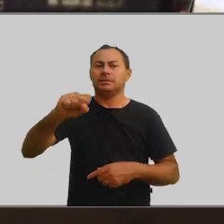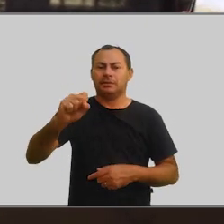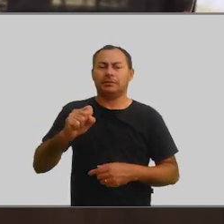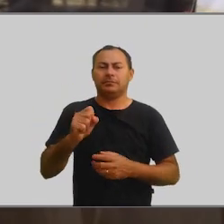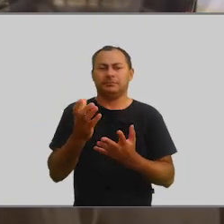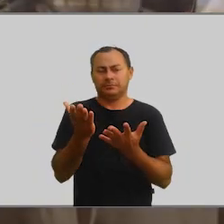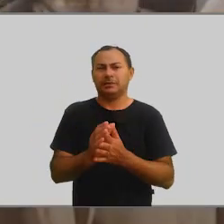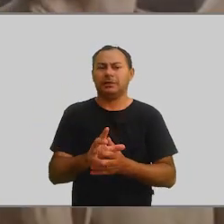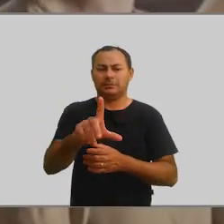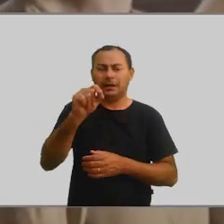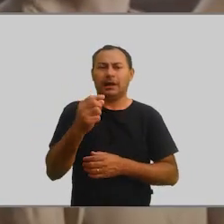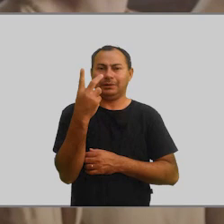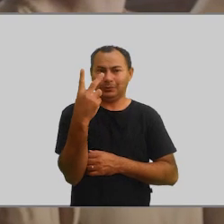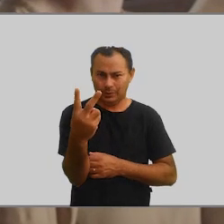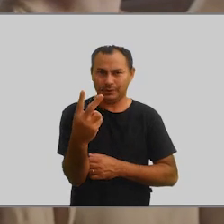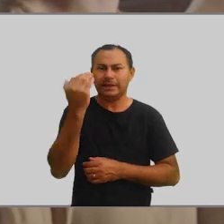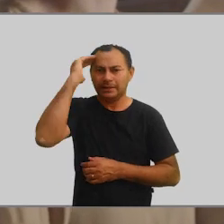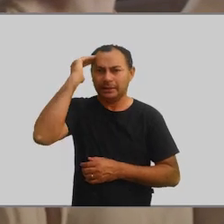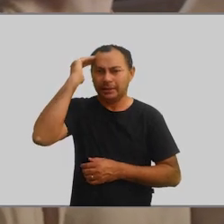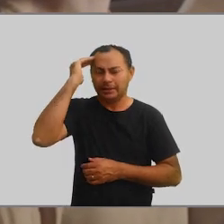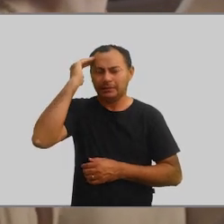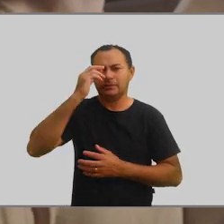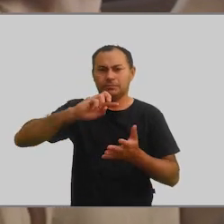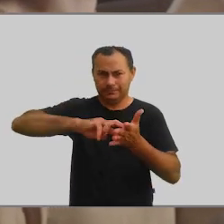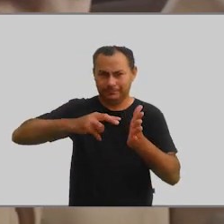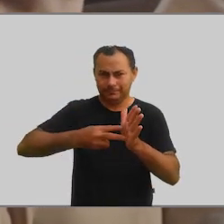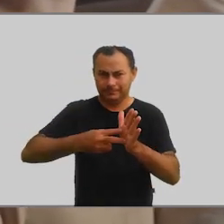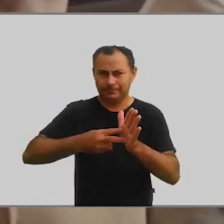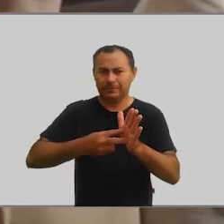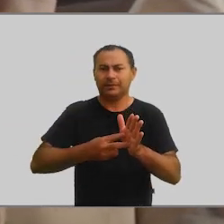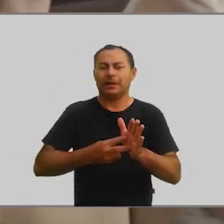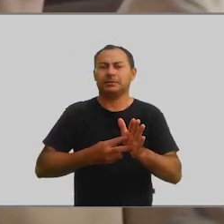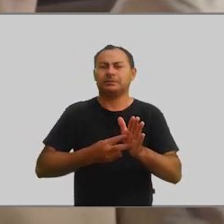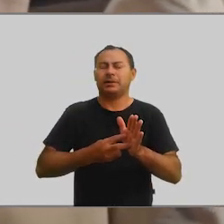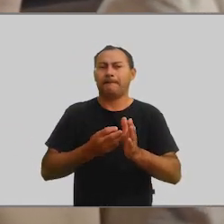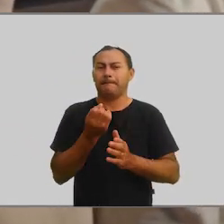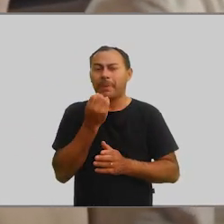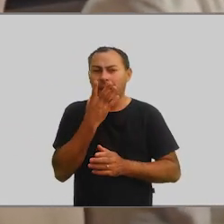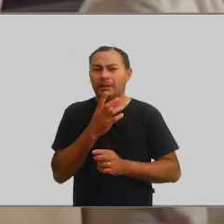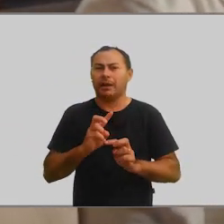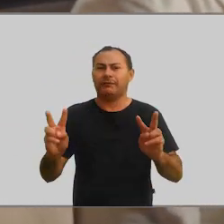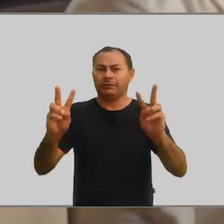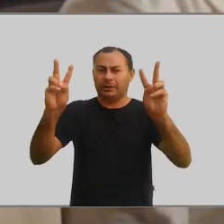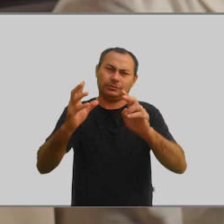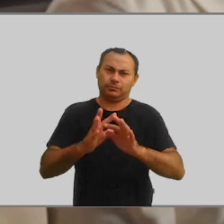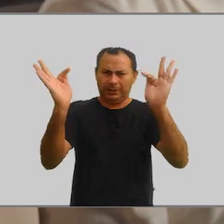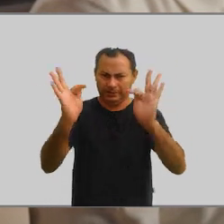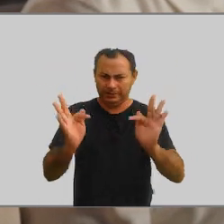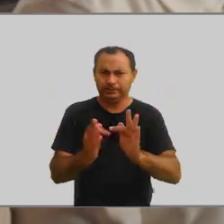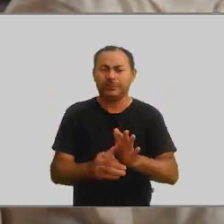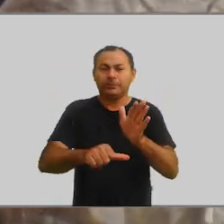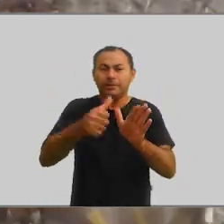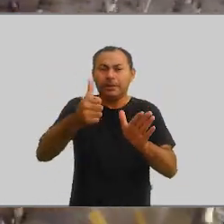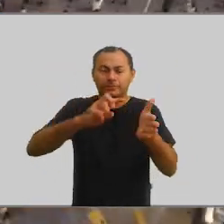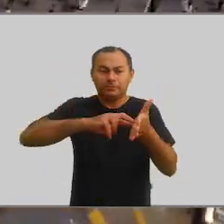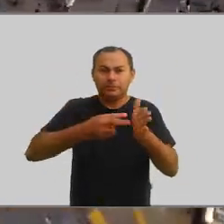sim ficarmos com as duas e entender os vários significados desta bem-aventurança. O primeiro significado